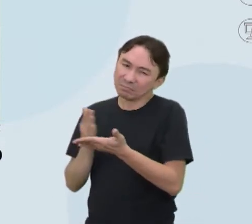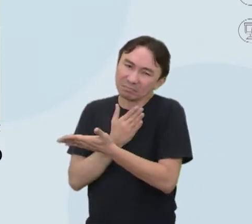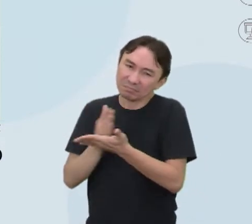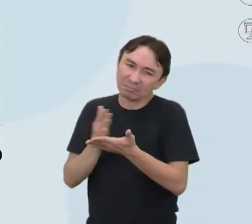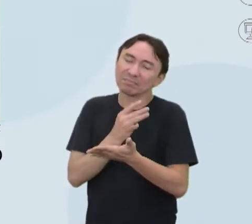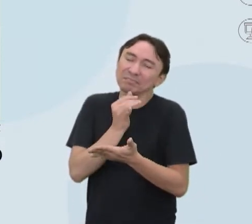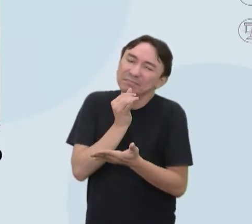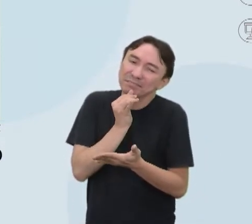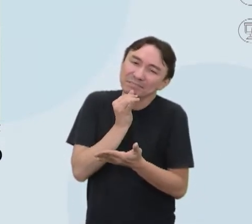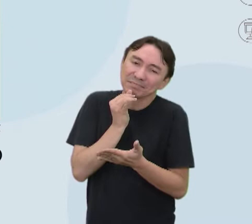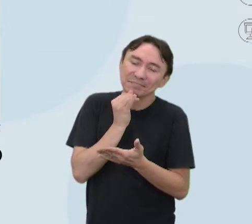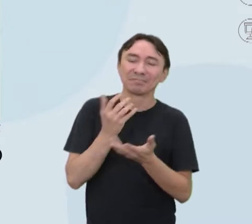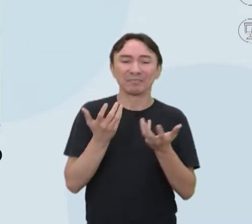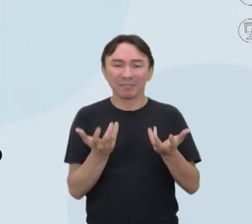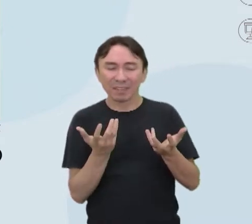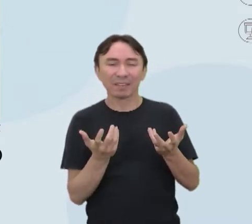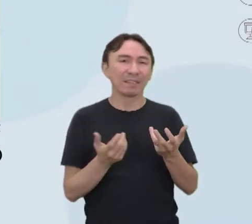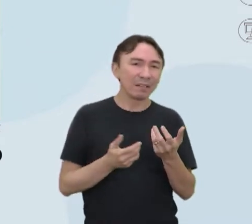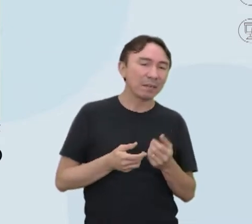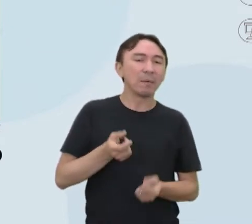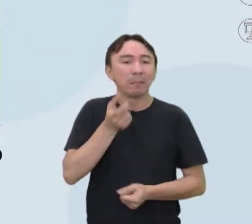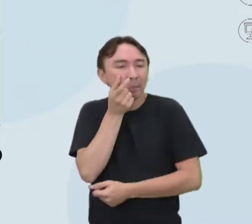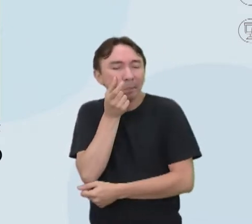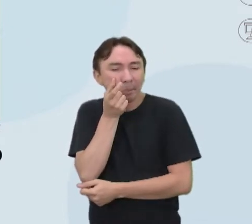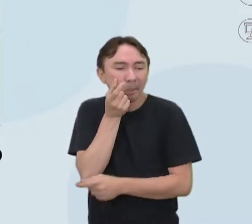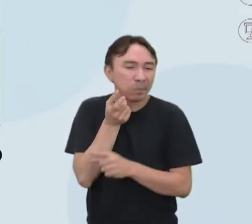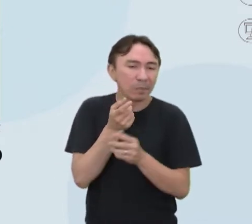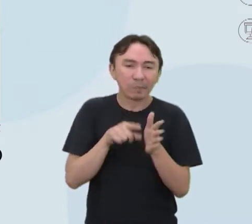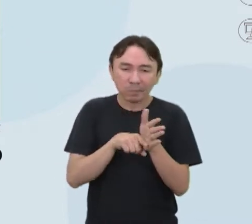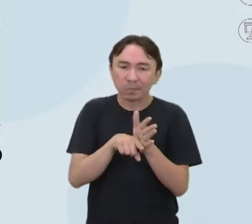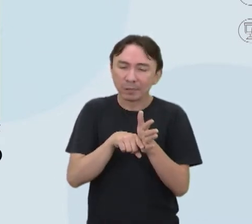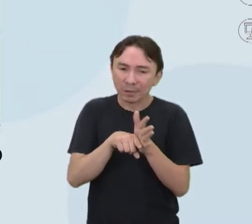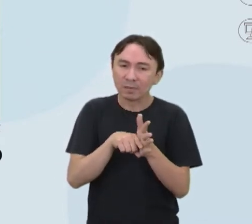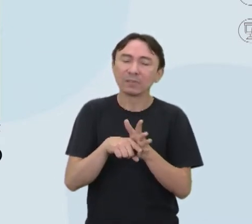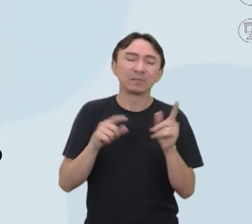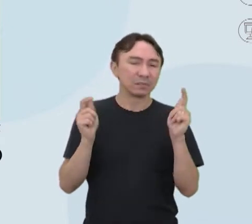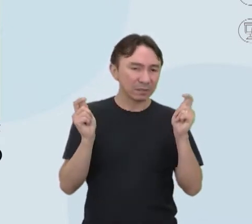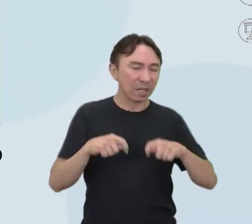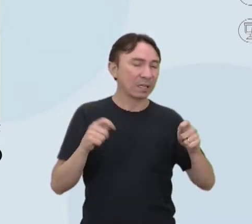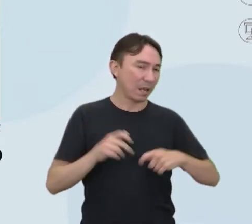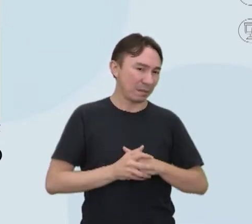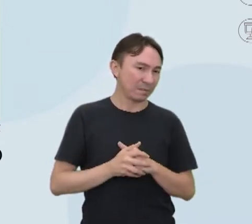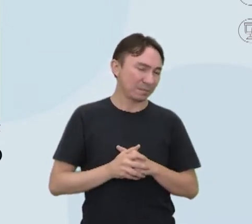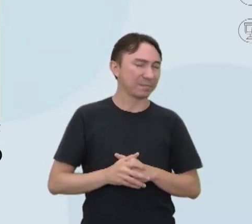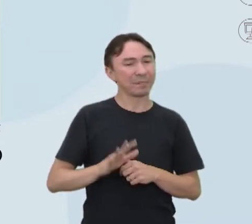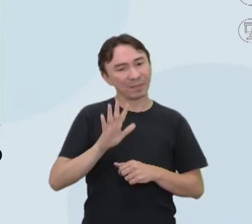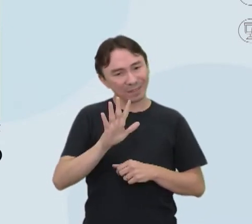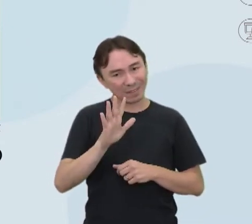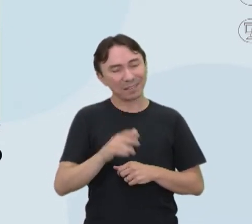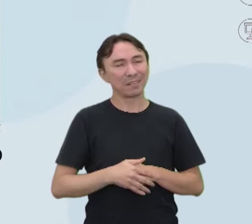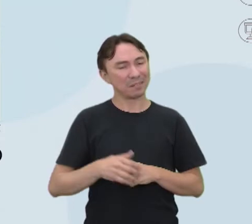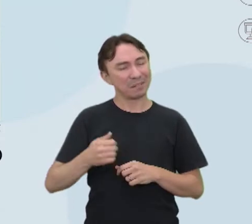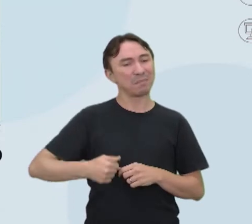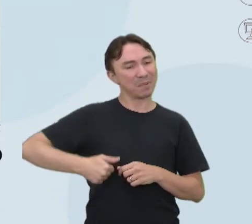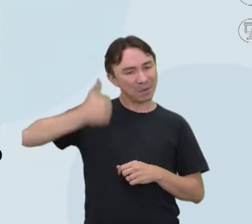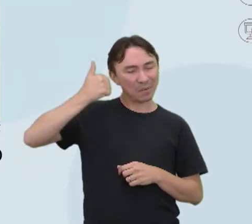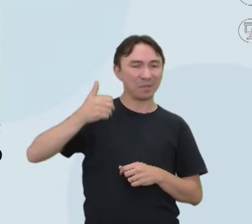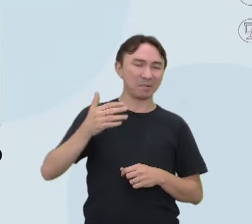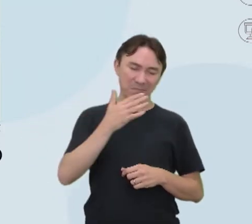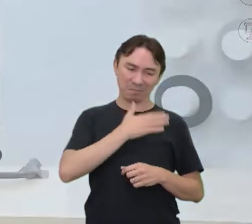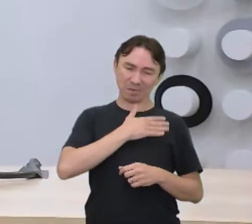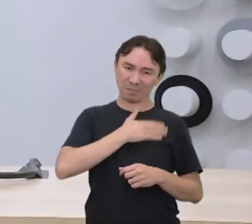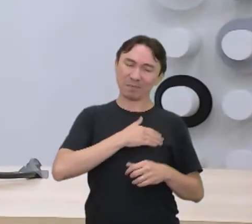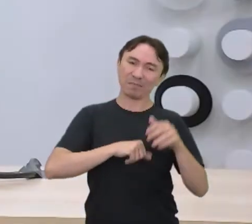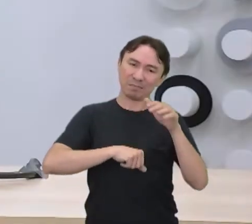ele quiser fuçar para ver como é, pode Ele consegue fuçar, personalizar? Né? Consegue personalizar. Ah, que legal. Mas claro que é melhor ele fazer um branco com a cara dele,